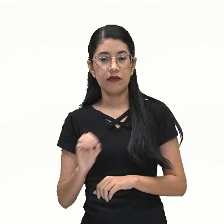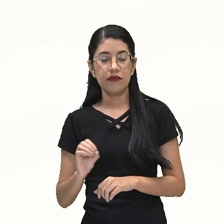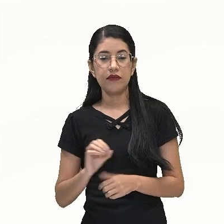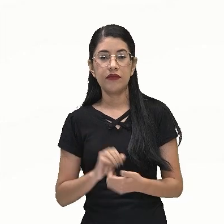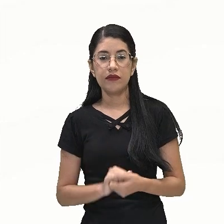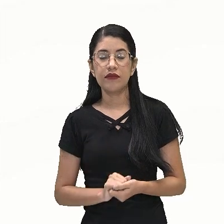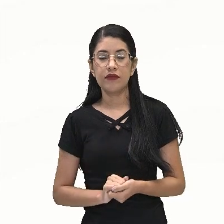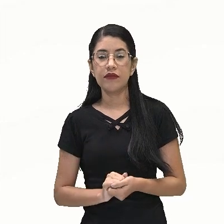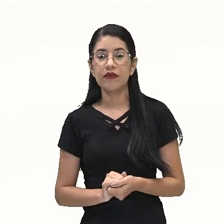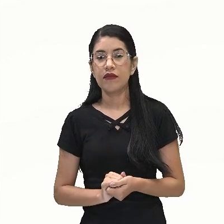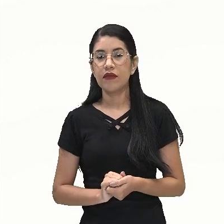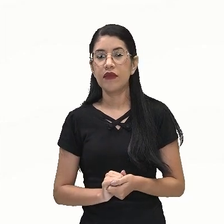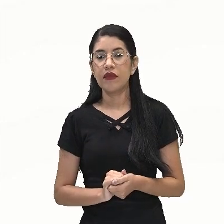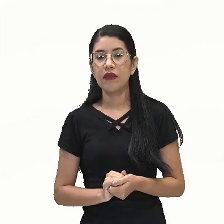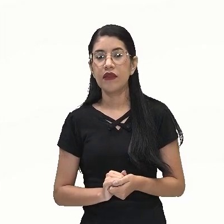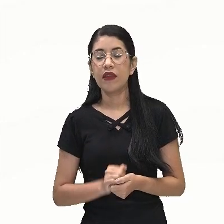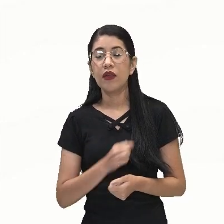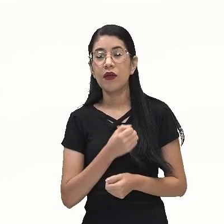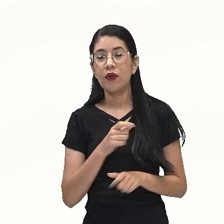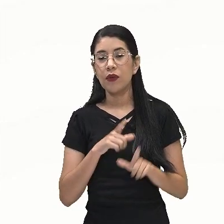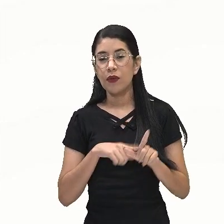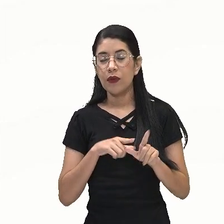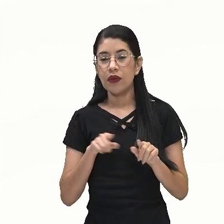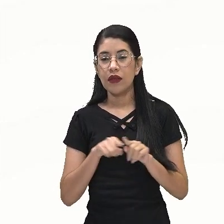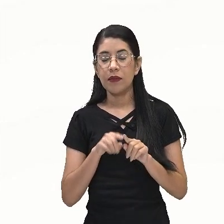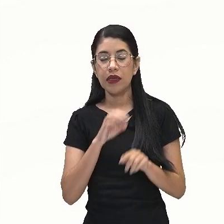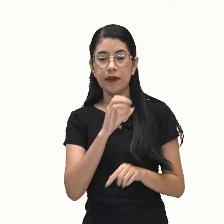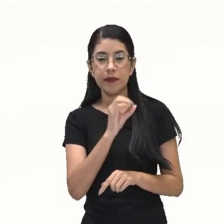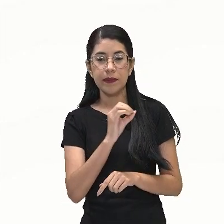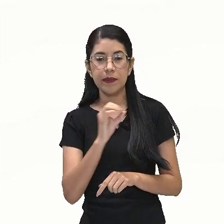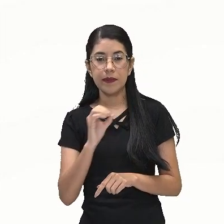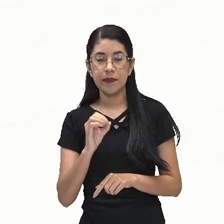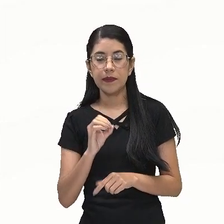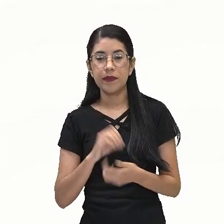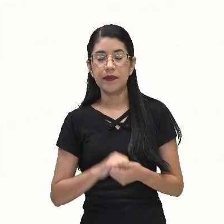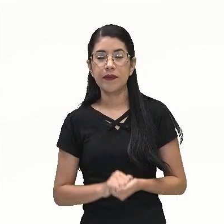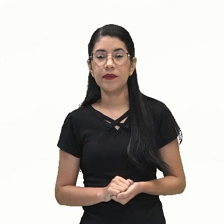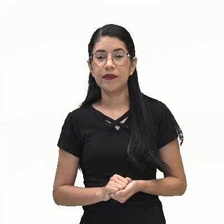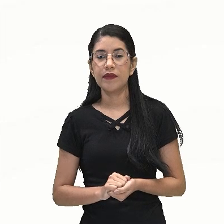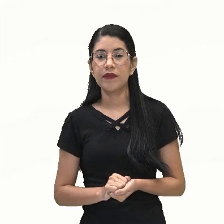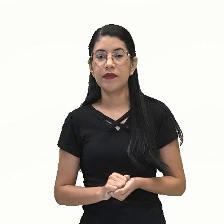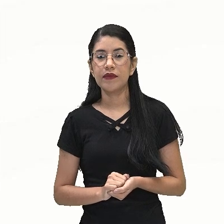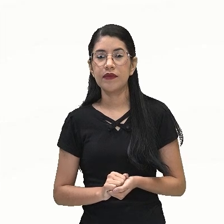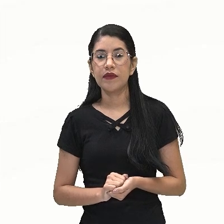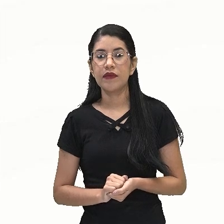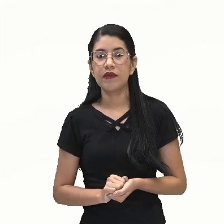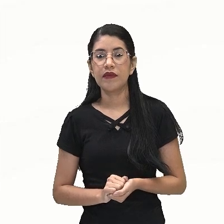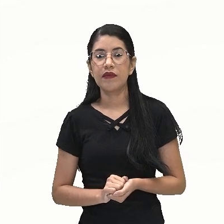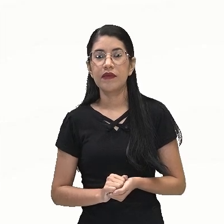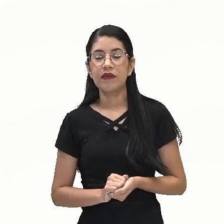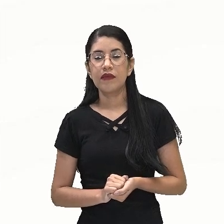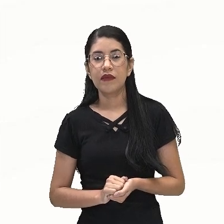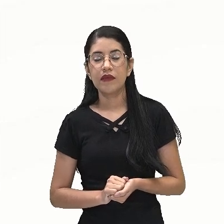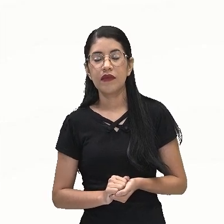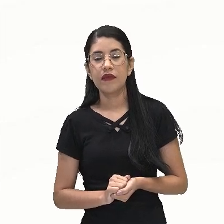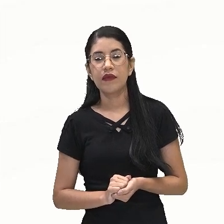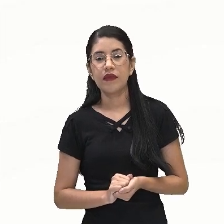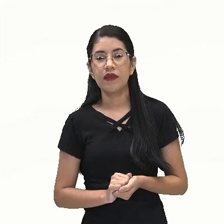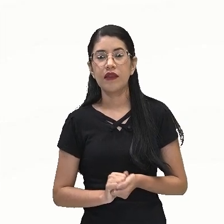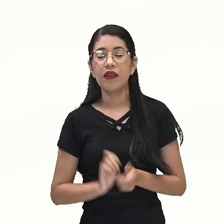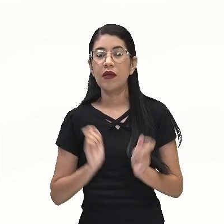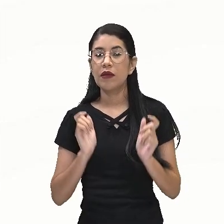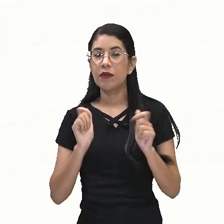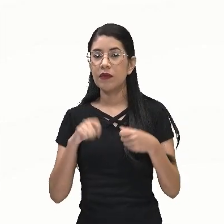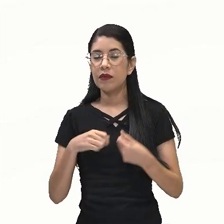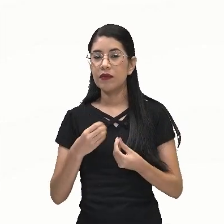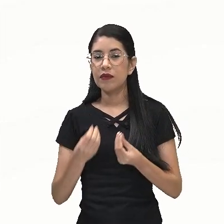Meu coeficiente aqui da minha incógnita x agora é 0. Tudo bem? E aí, para isso é que eu vou fazer, né? Para